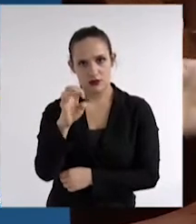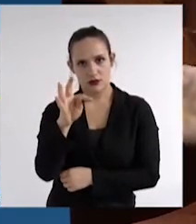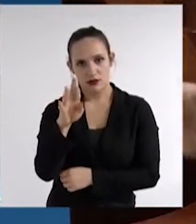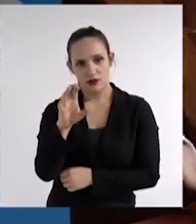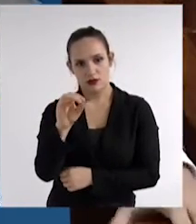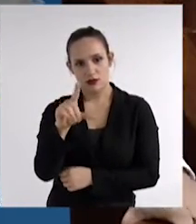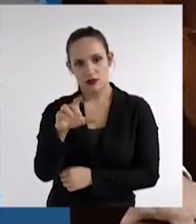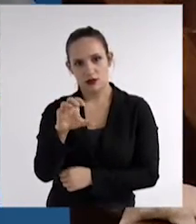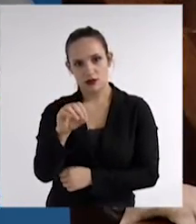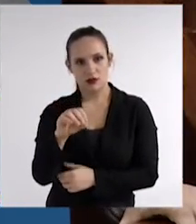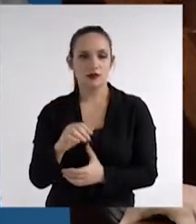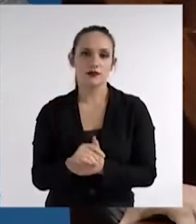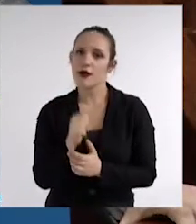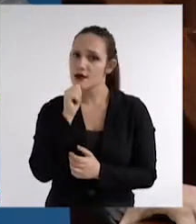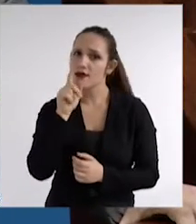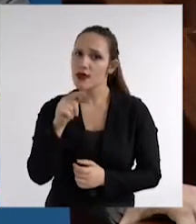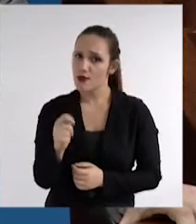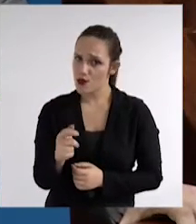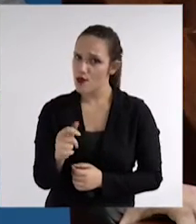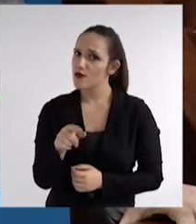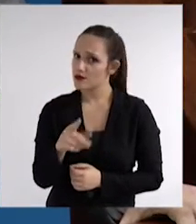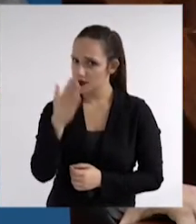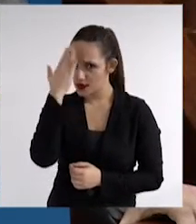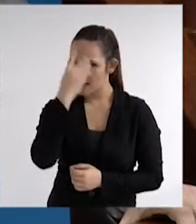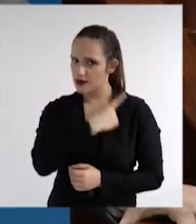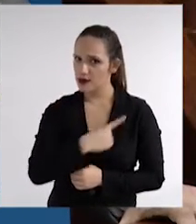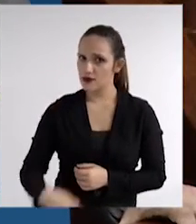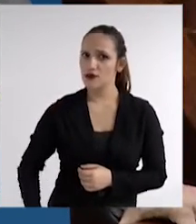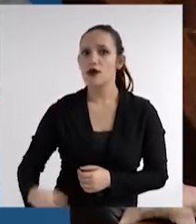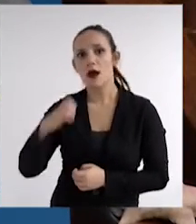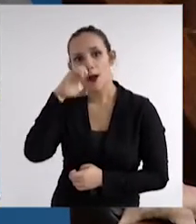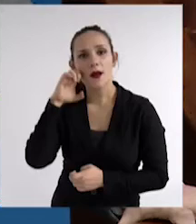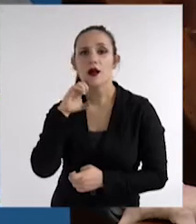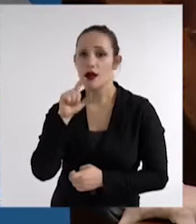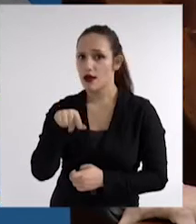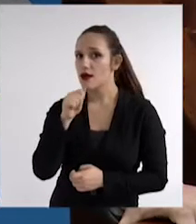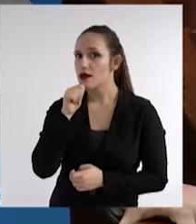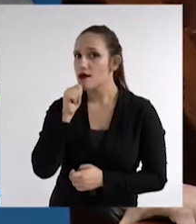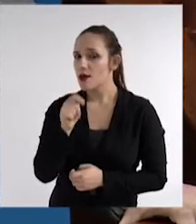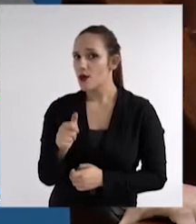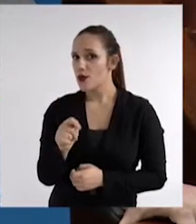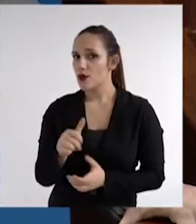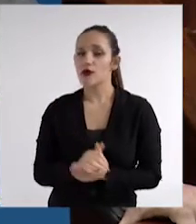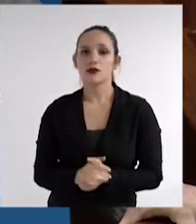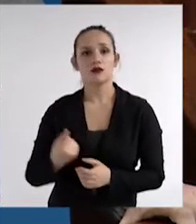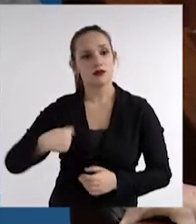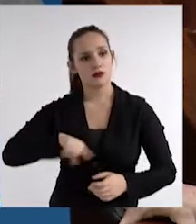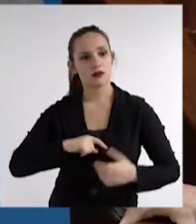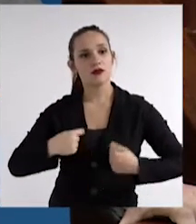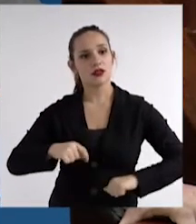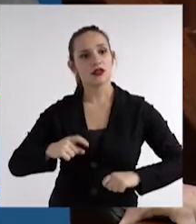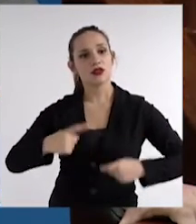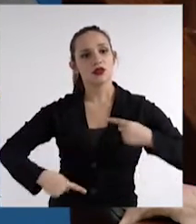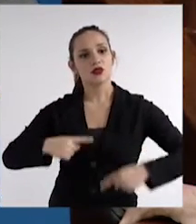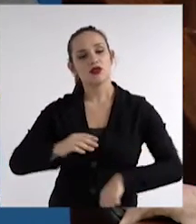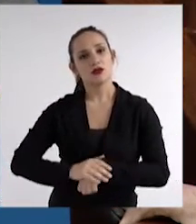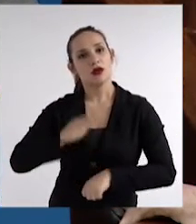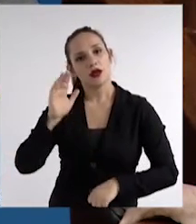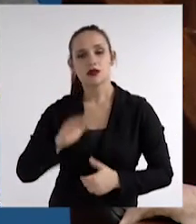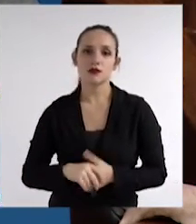Ainda é muito pouco, deputado Enelvo. Ainda é muito pouco. Precisamos discutir